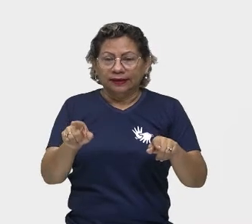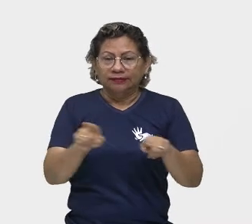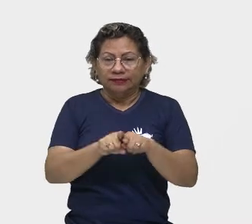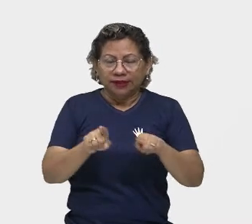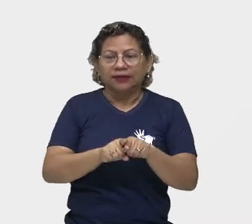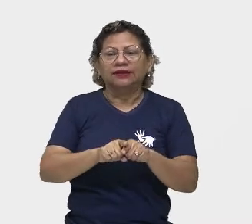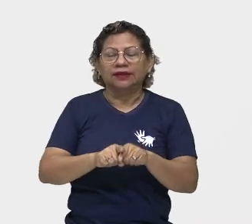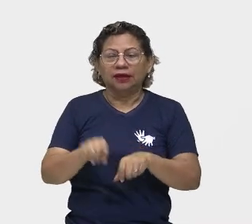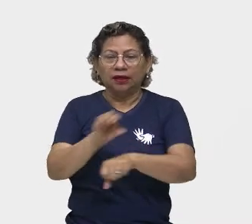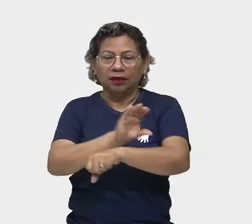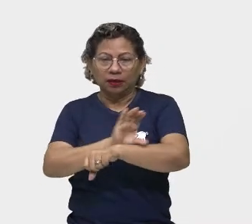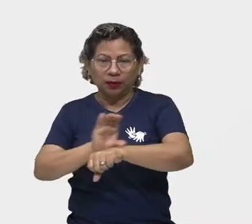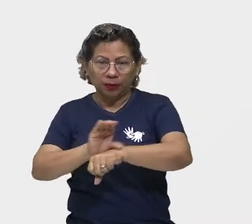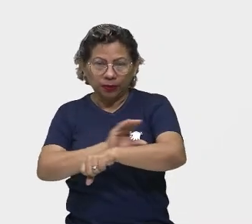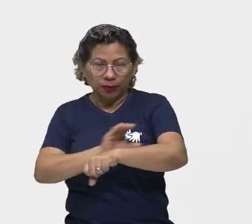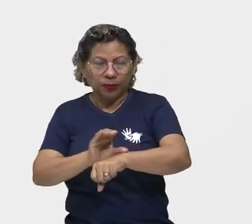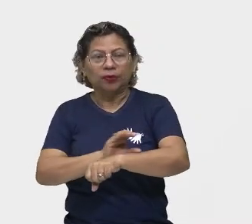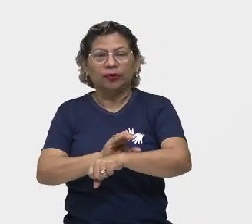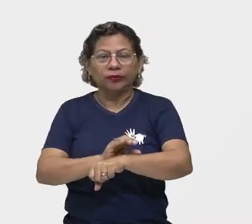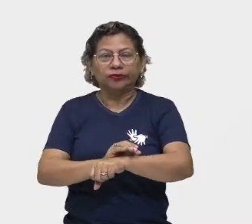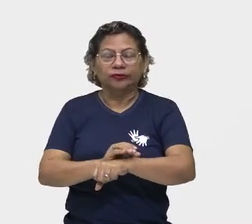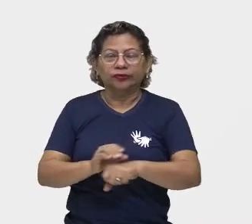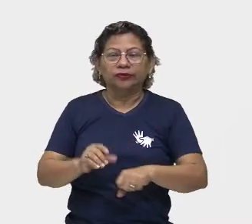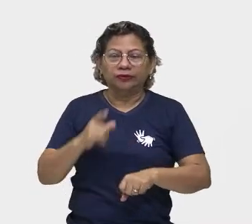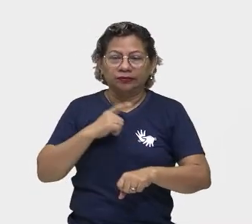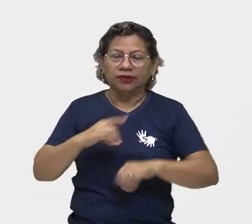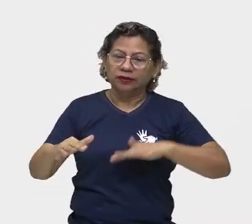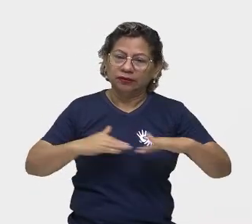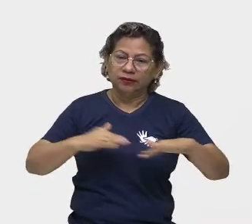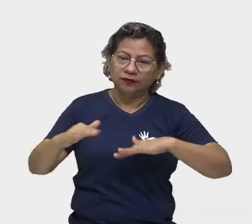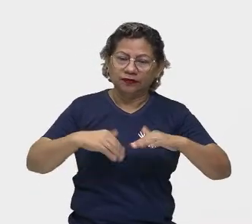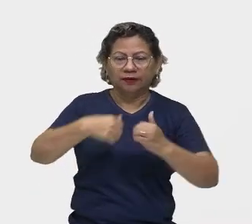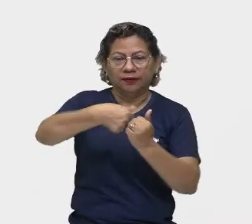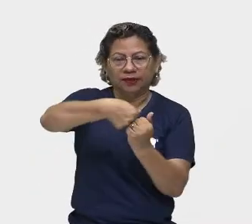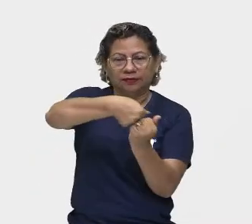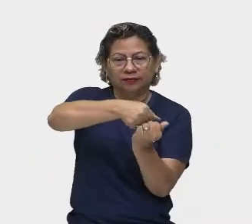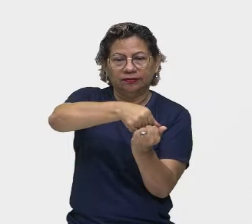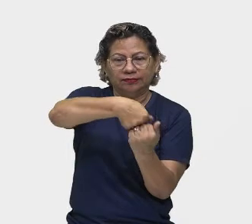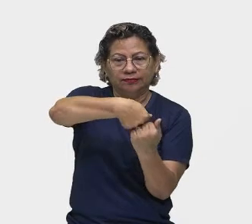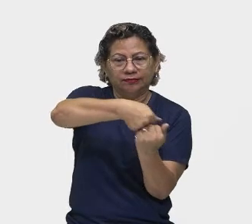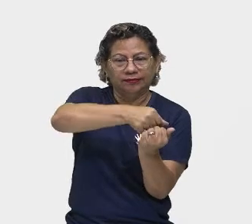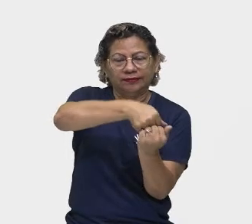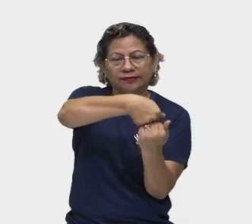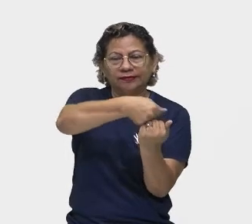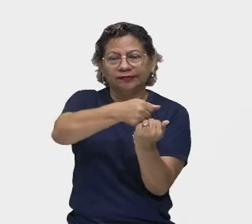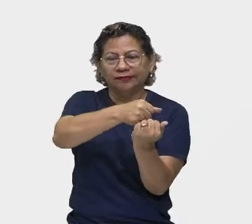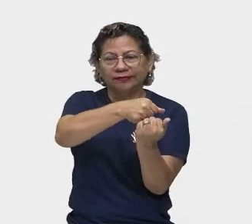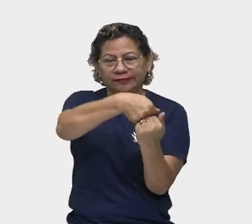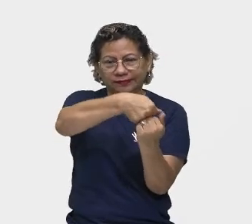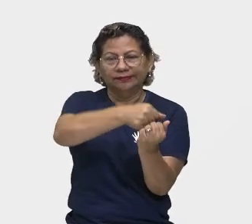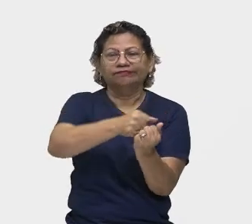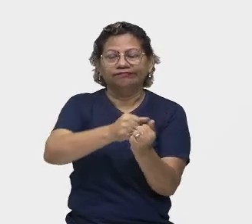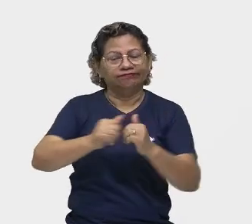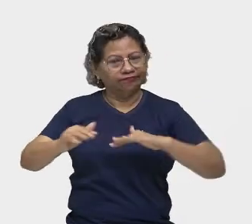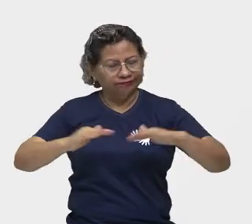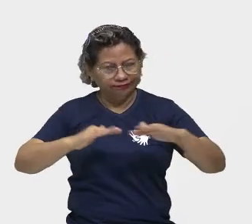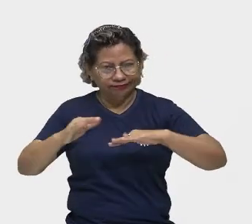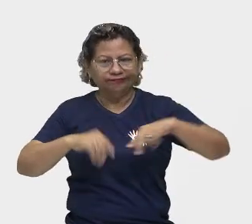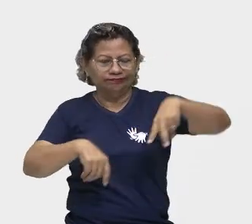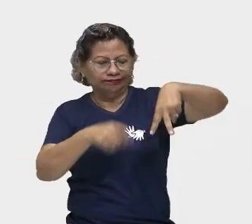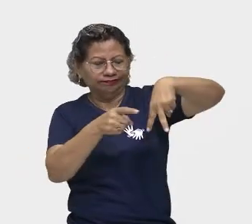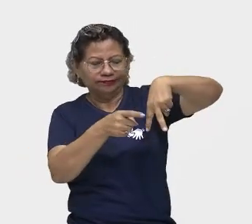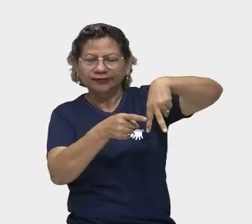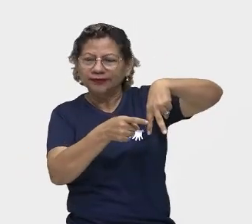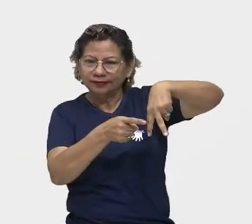ligamentos né a gente tem a cartilagem que facilita a movimentação dessa parte tá bom do nosso a nossa aperta né eu vou comentar